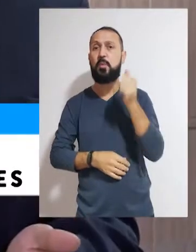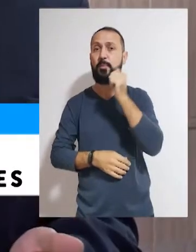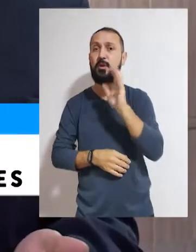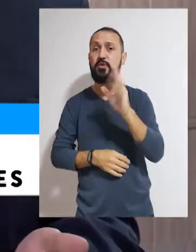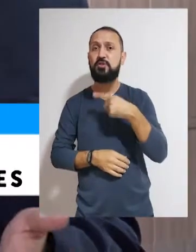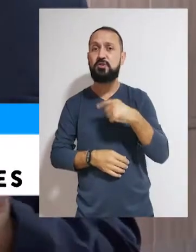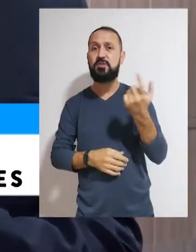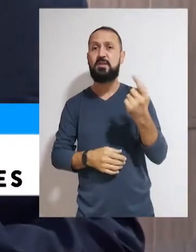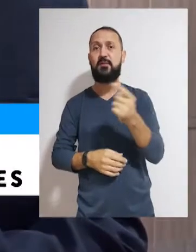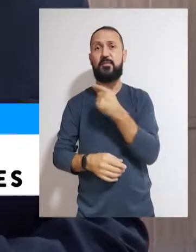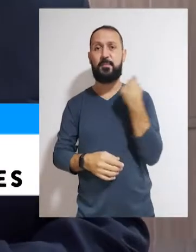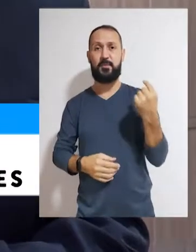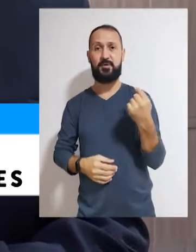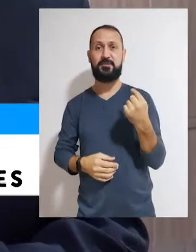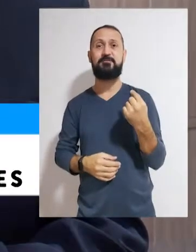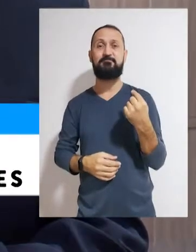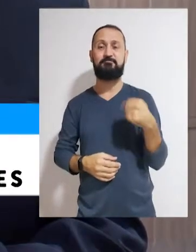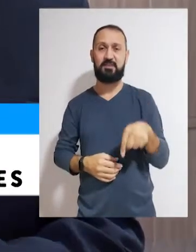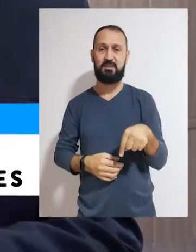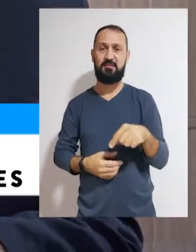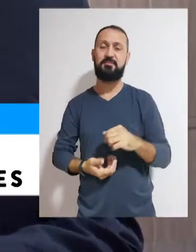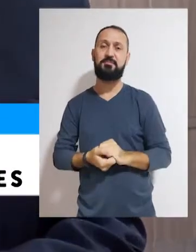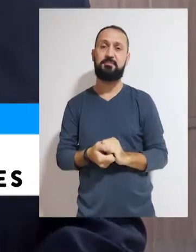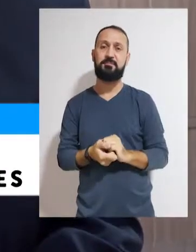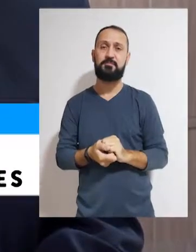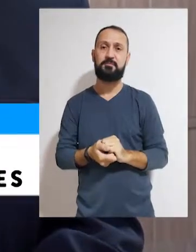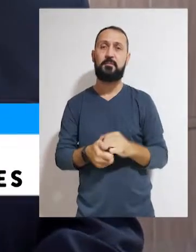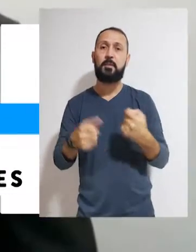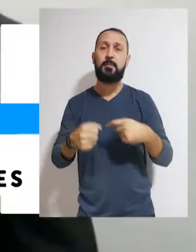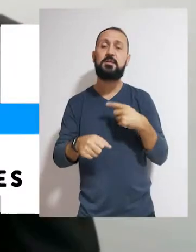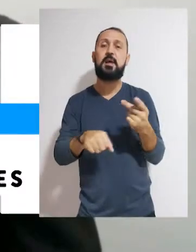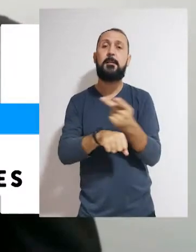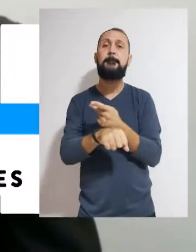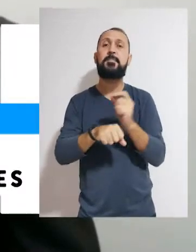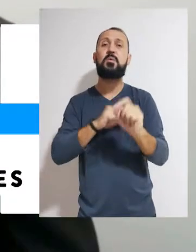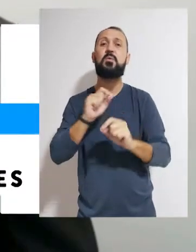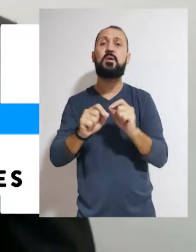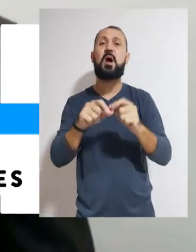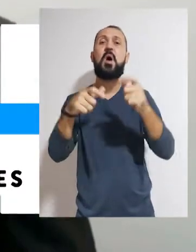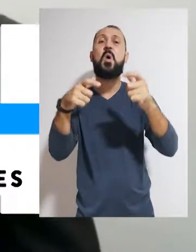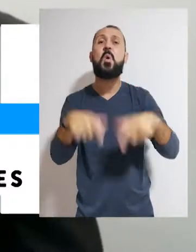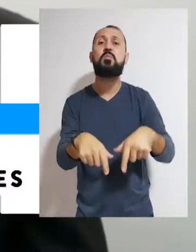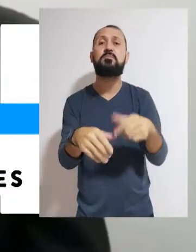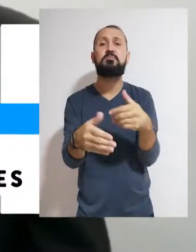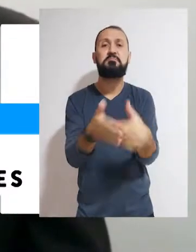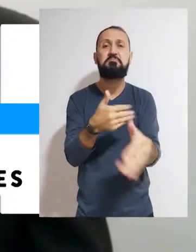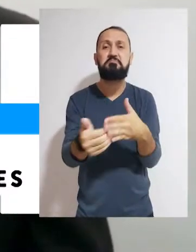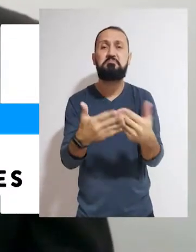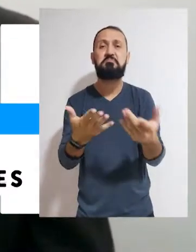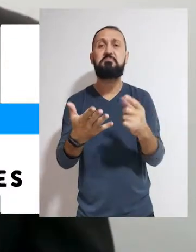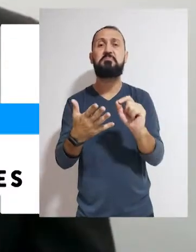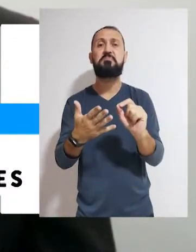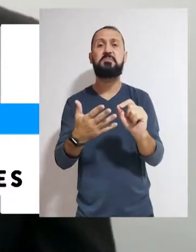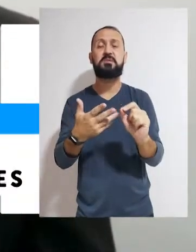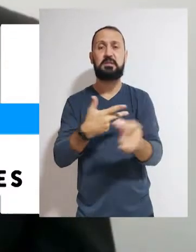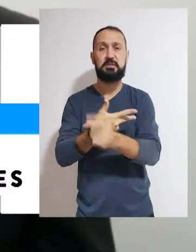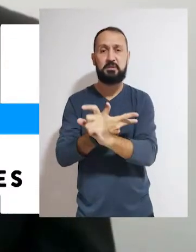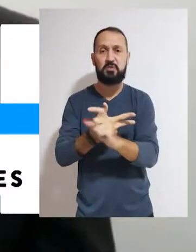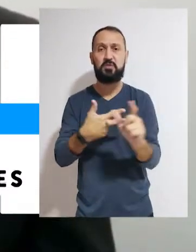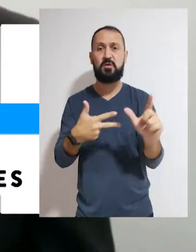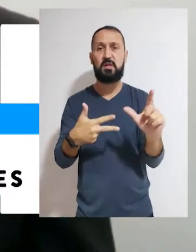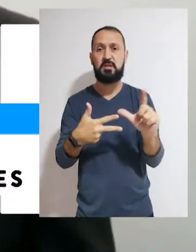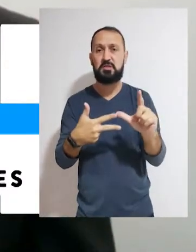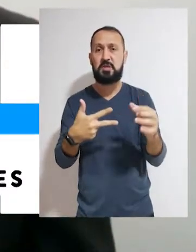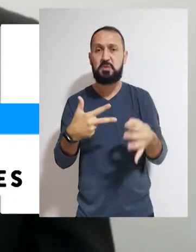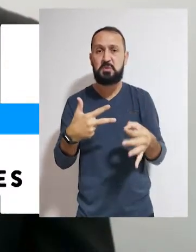14 mulheres tiveram seus sonhos interrompidos no estado. Nós temos que buscar, onde quer que estejamos, no Executivo,